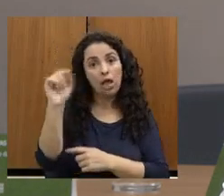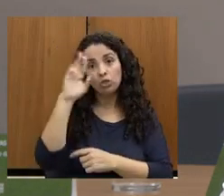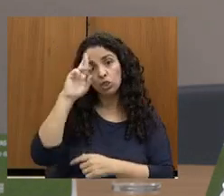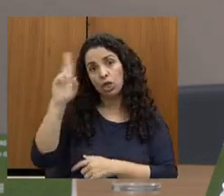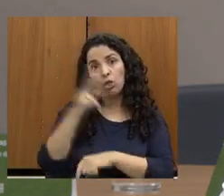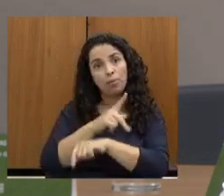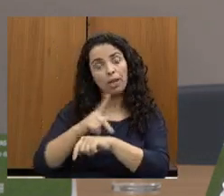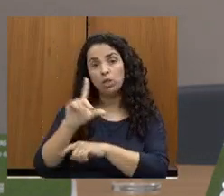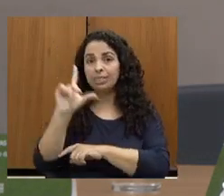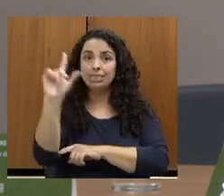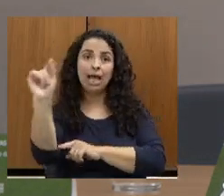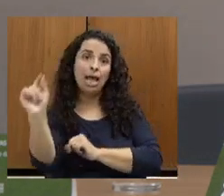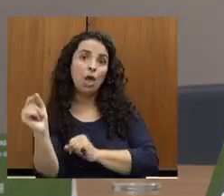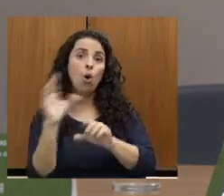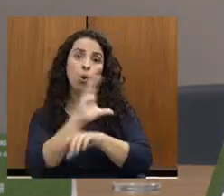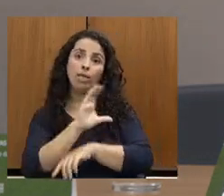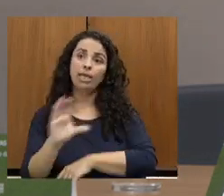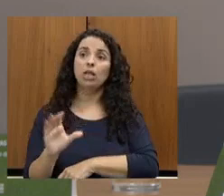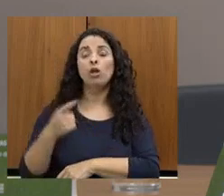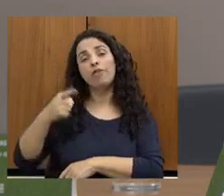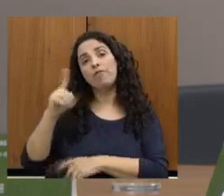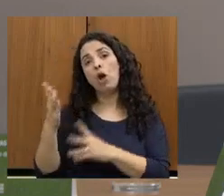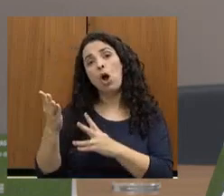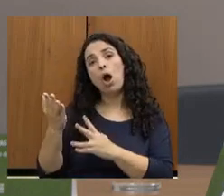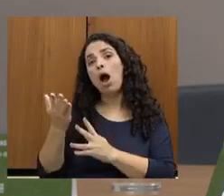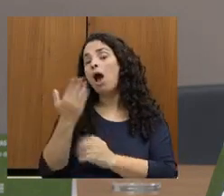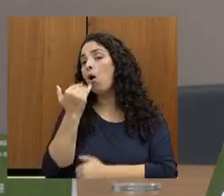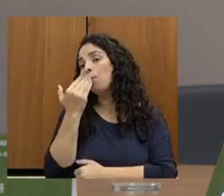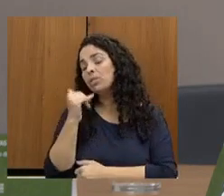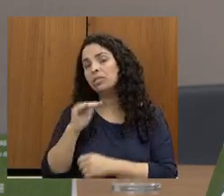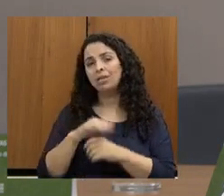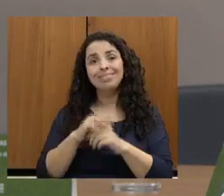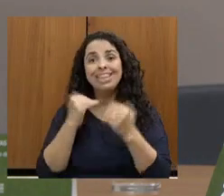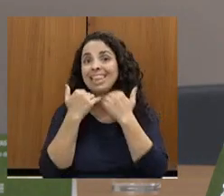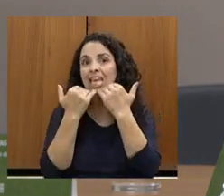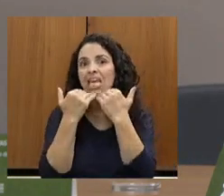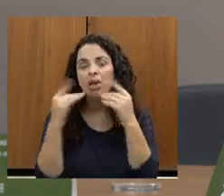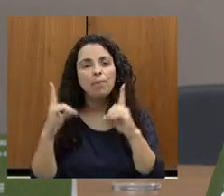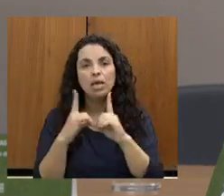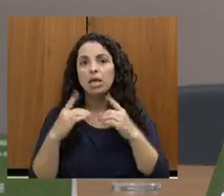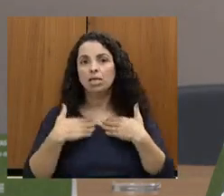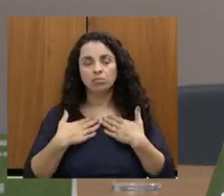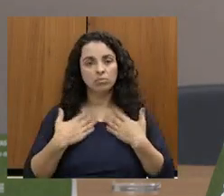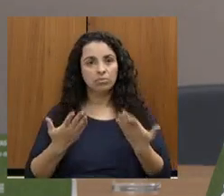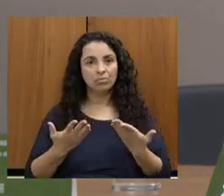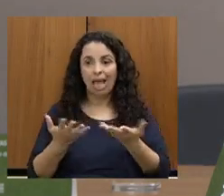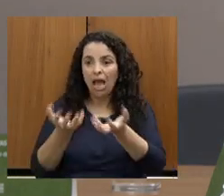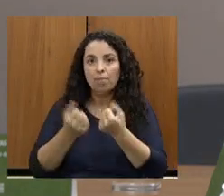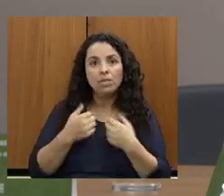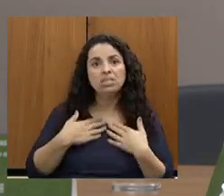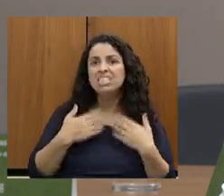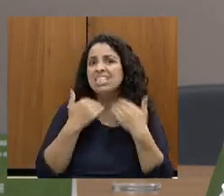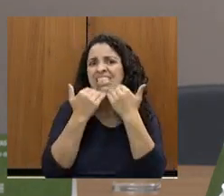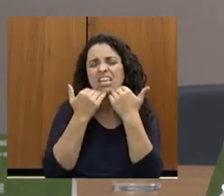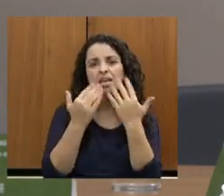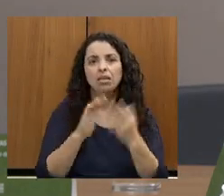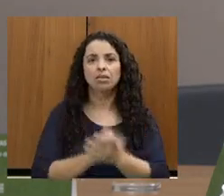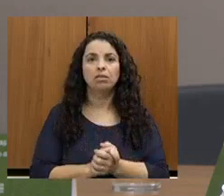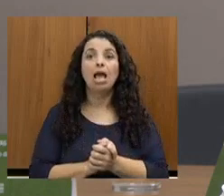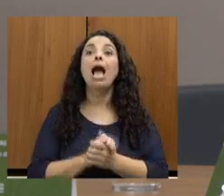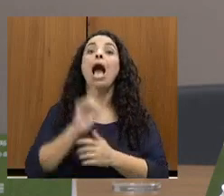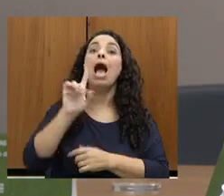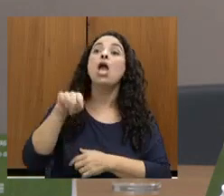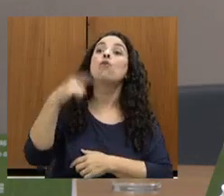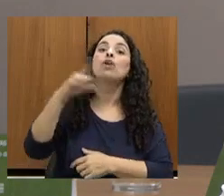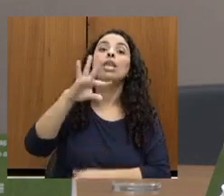coordenadora estava almoçando. Então, eu não fui recebida. Só então que eu vou à polícia. E eu cheguei lá às duas da tarde, depois de deixar meu filho em